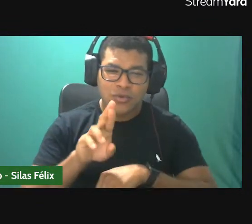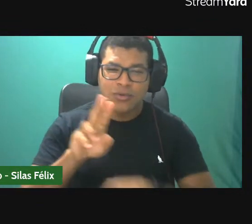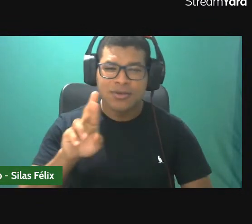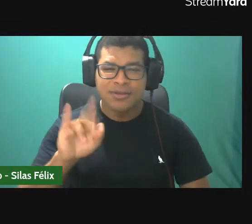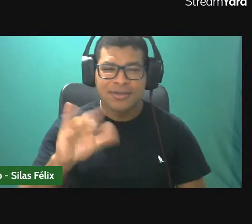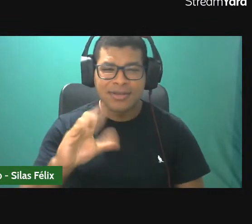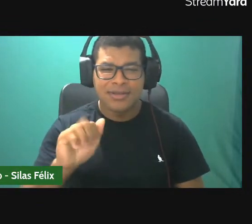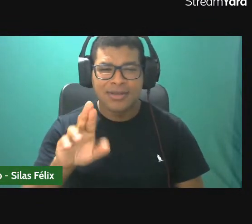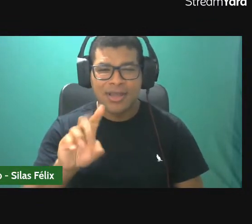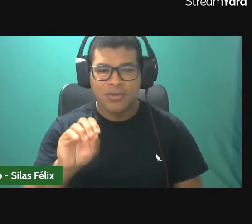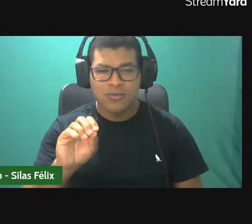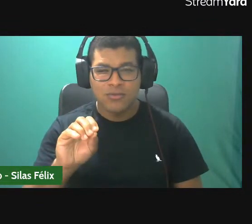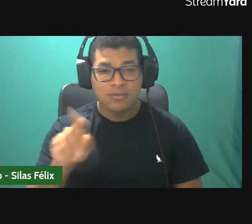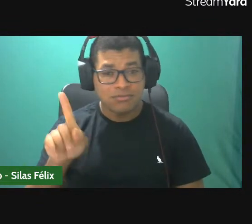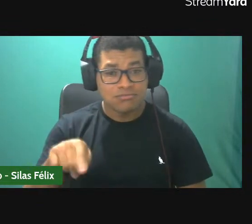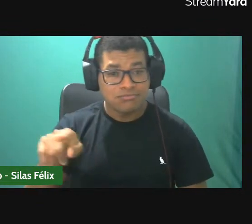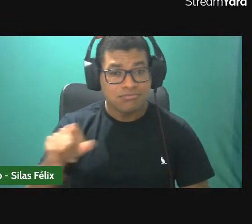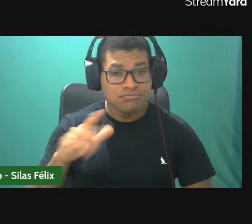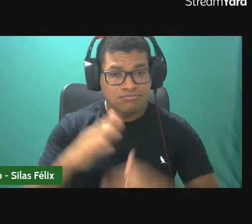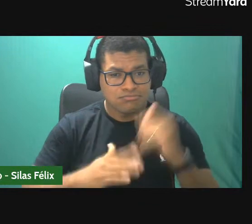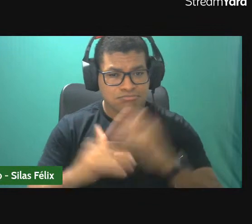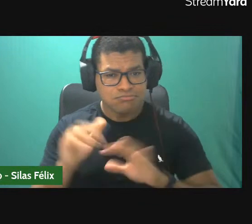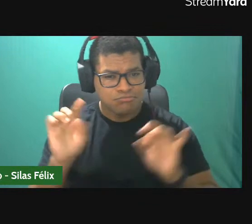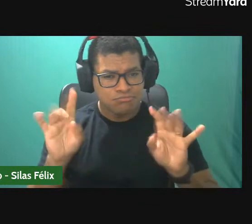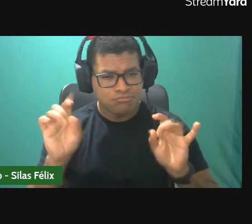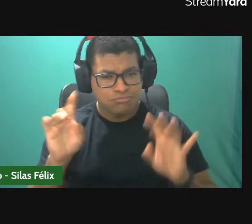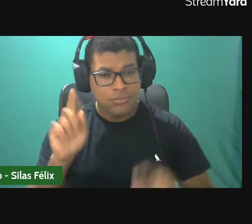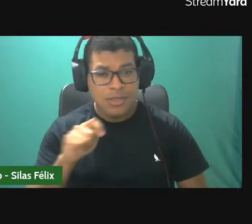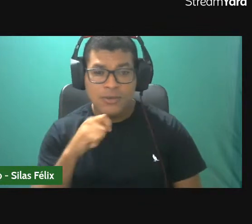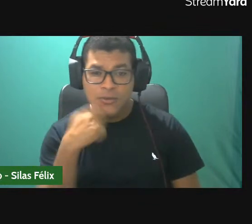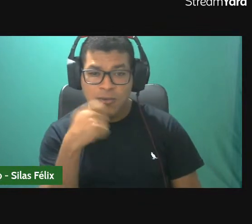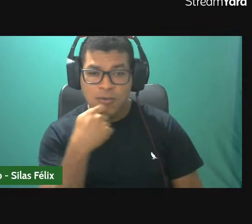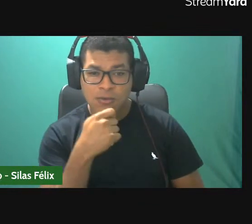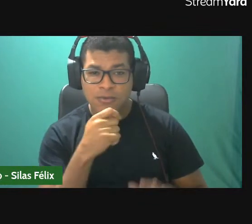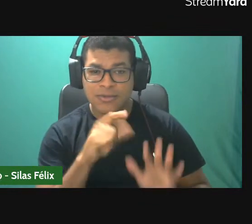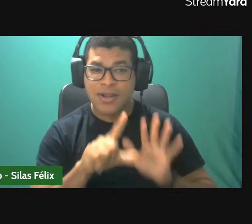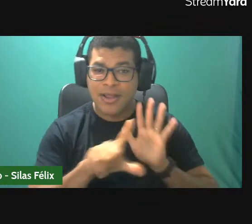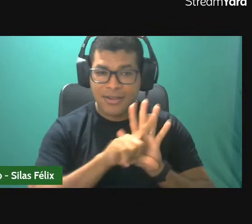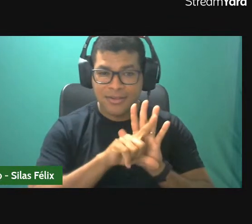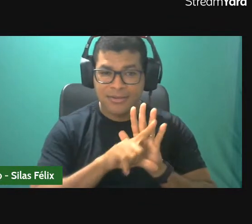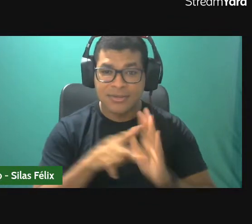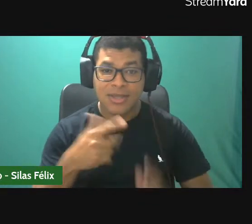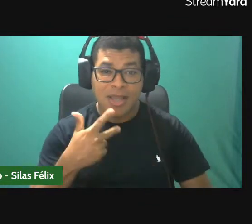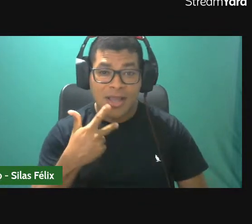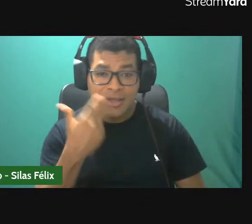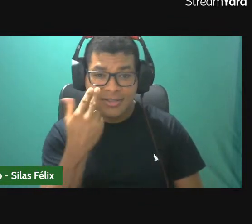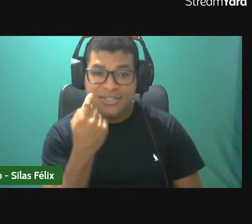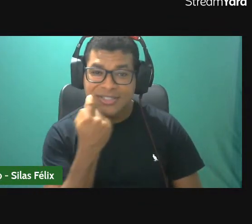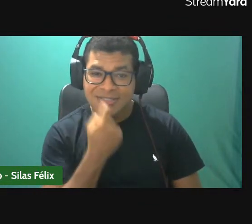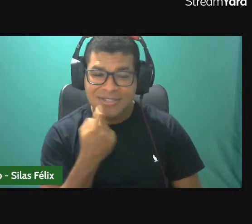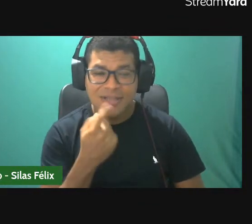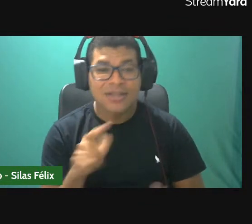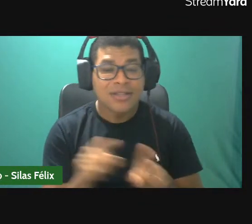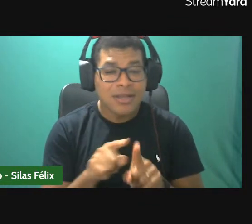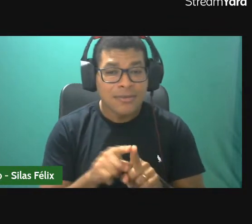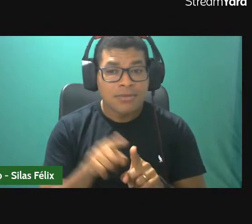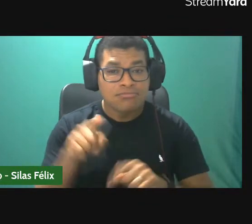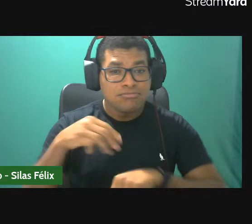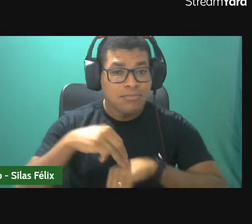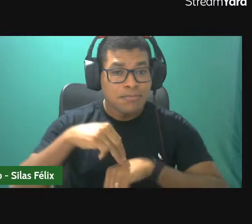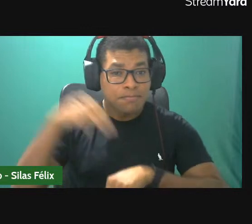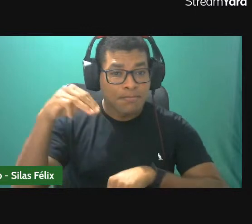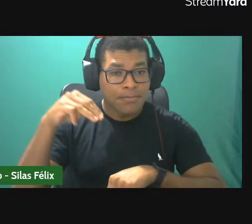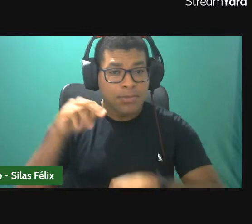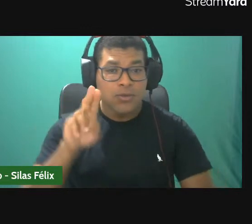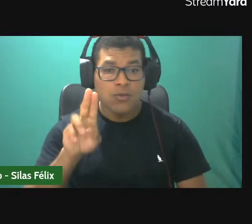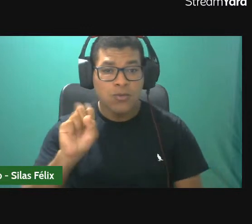ele é especialista em odontologia legal, cirurgião dentista e mestre pela USP